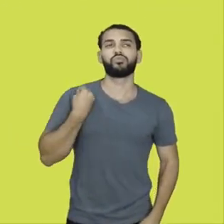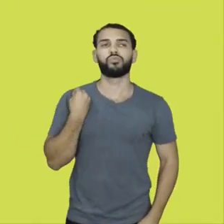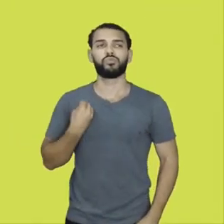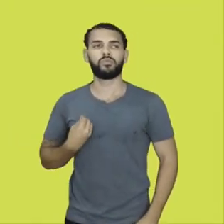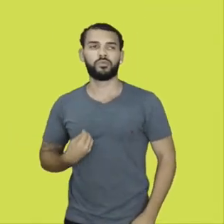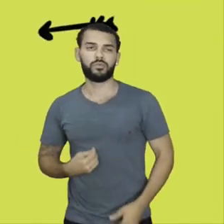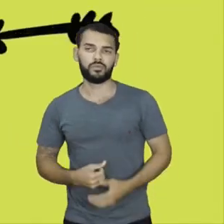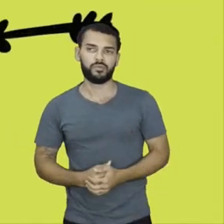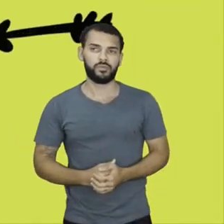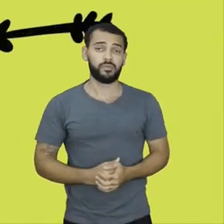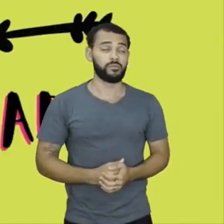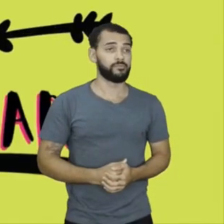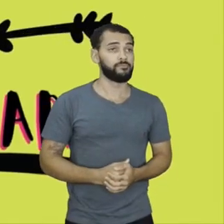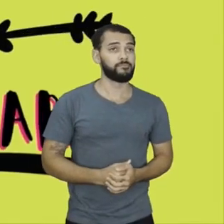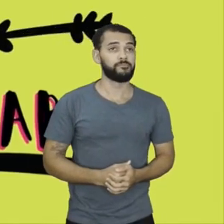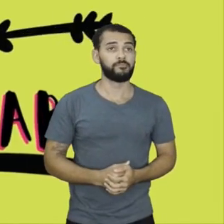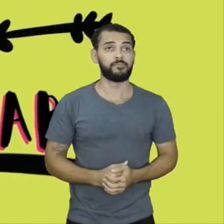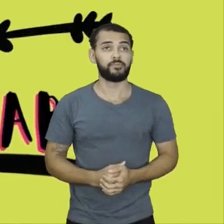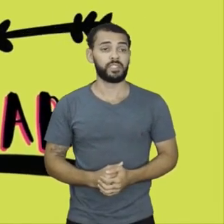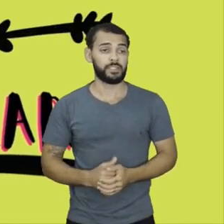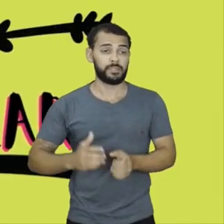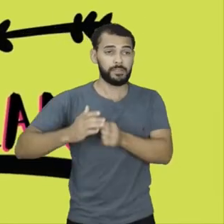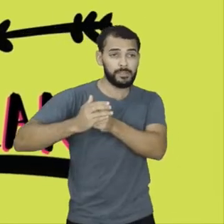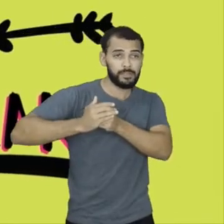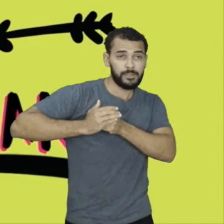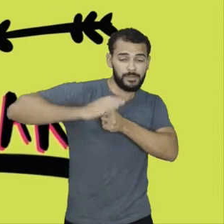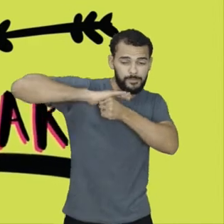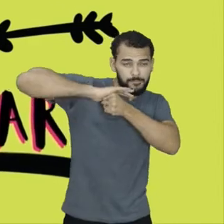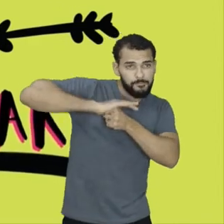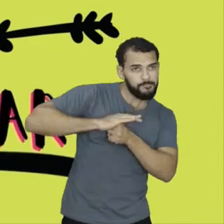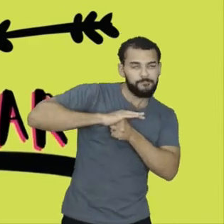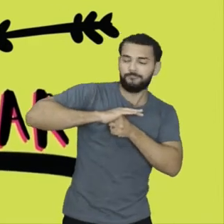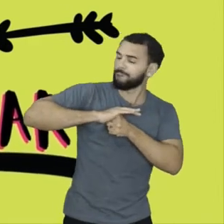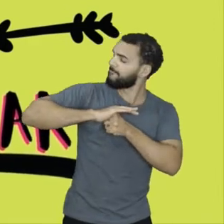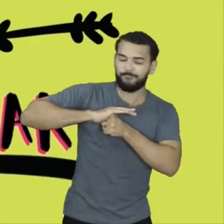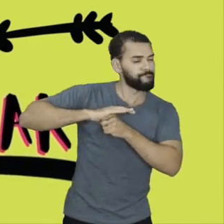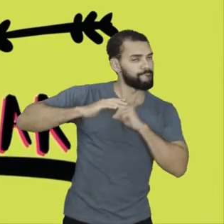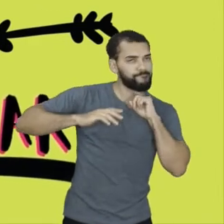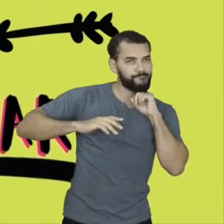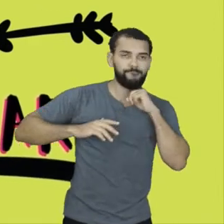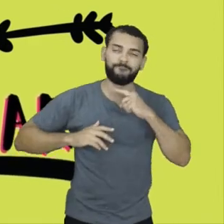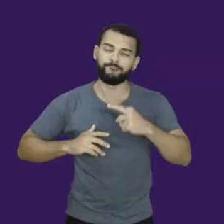Não vão mais conseguir me anular, me calar.